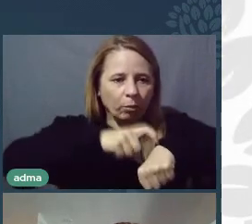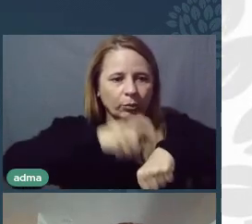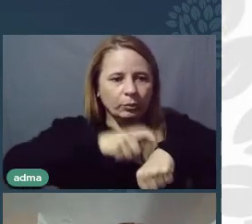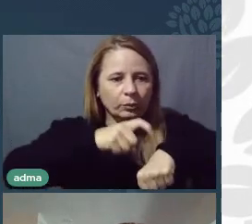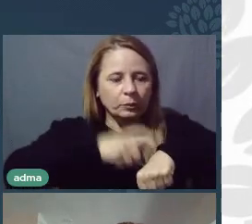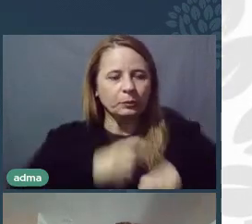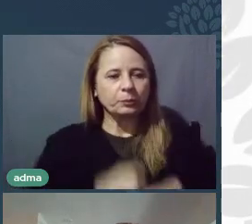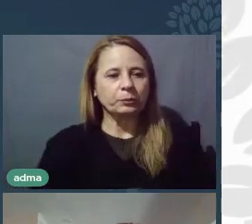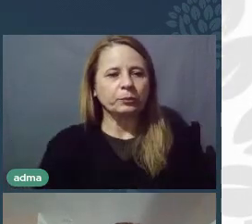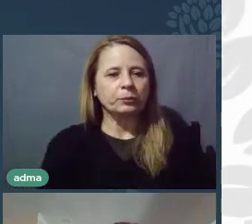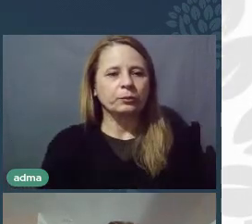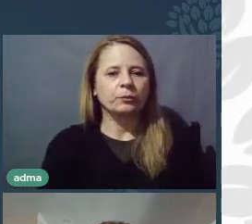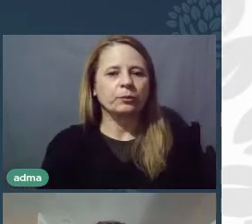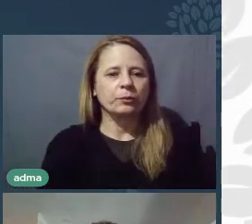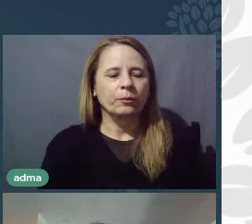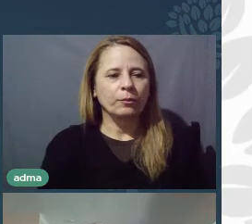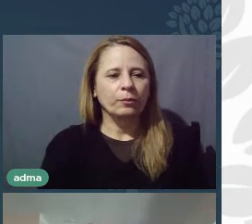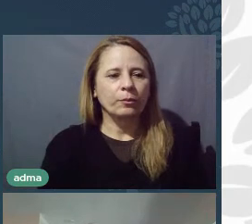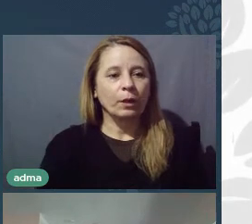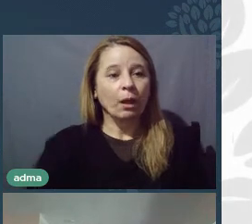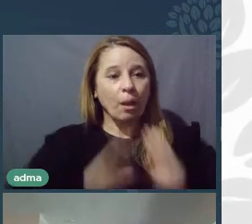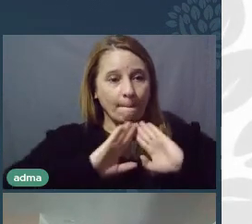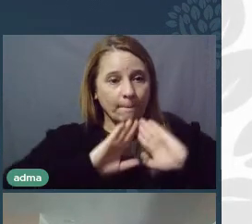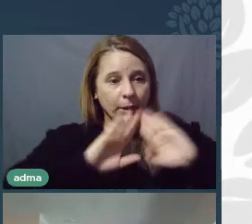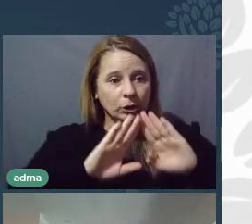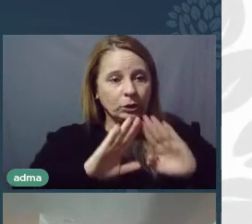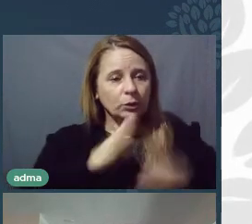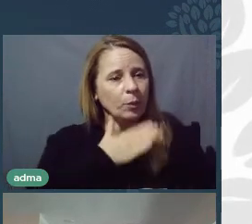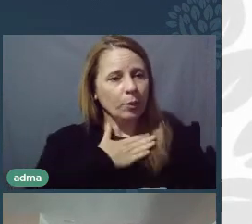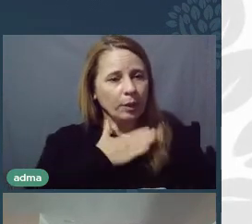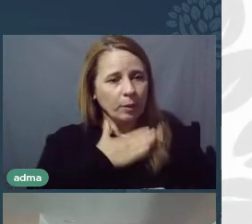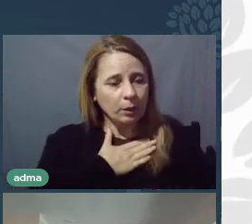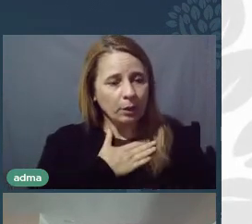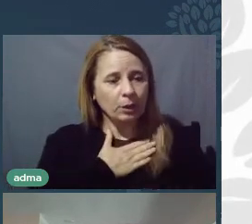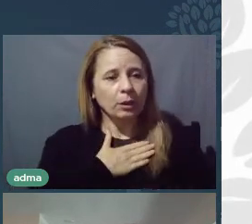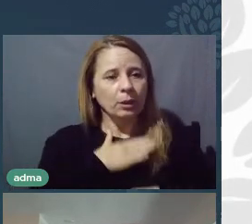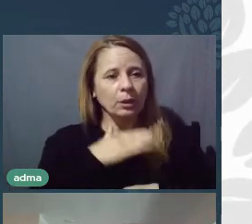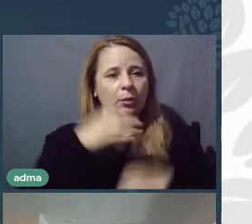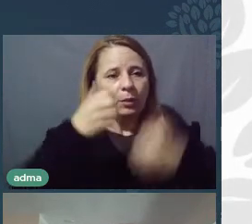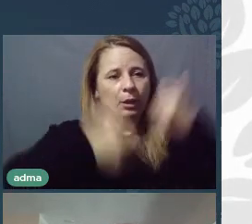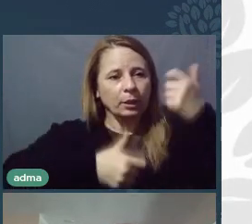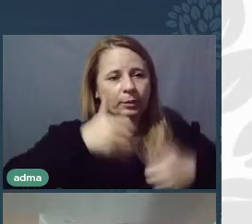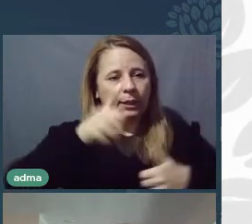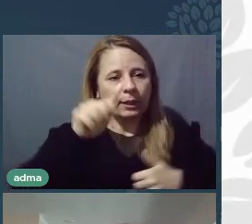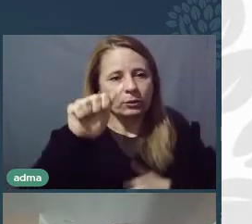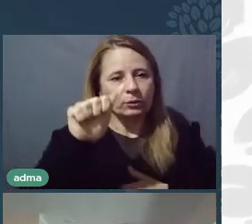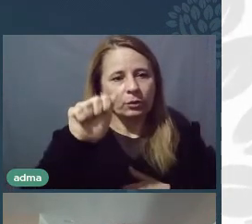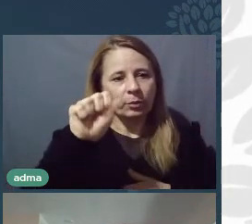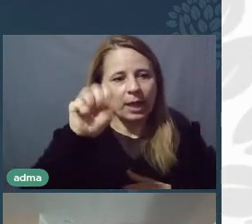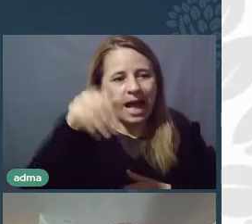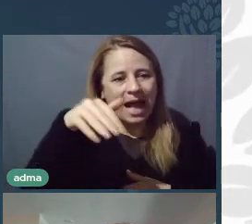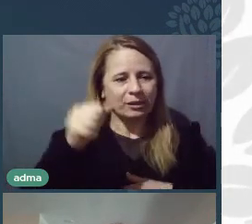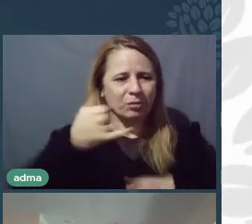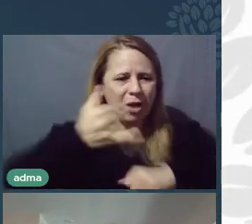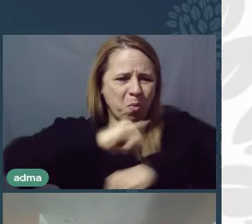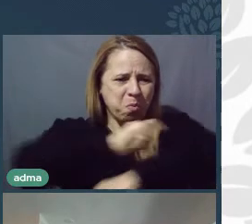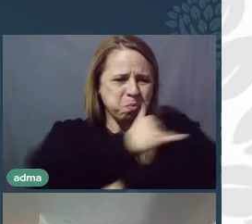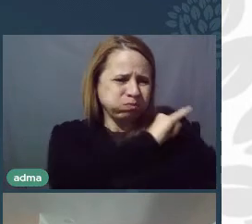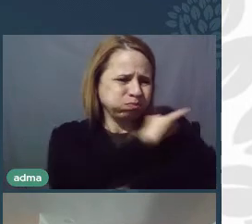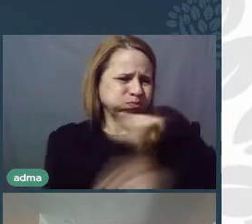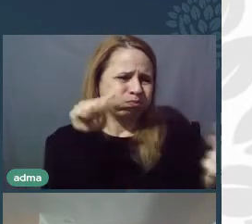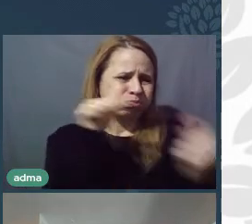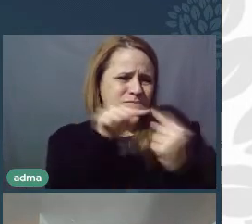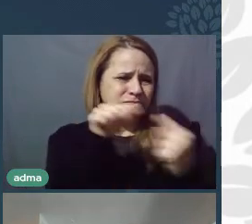Bom, me foi pedido para falar sobre asma e obesidade, então é um tema